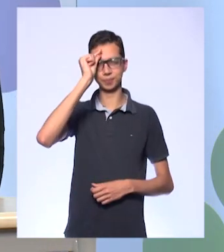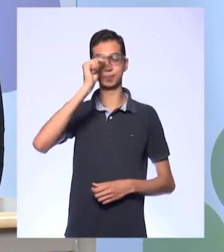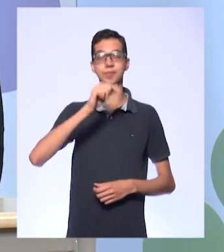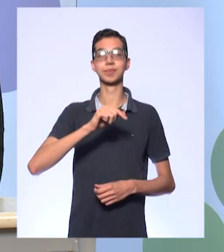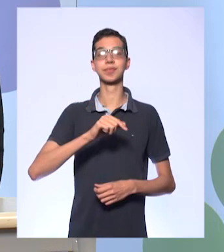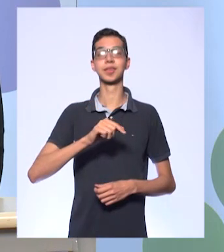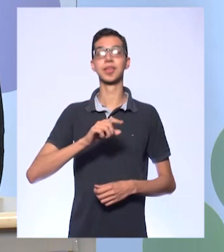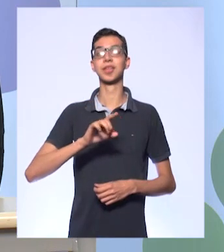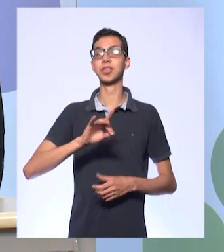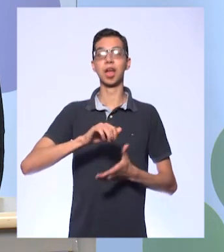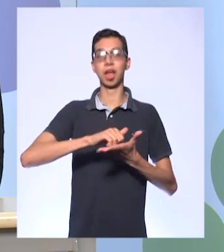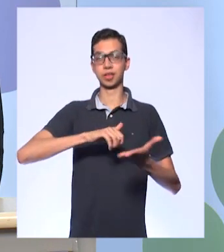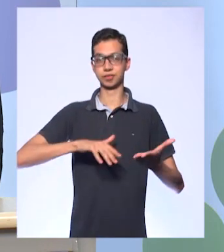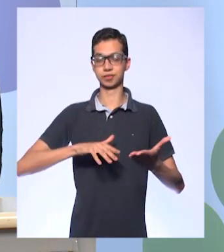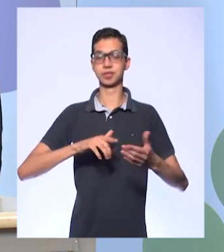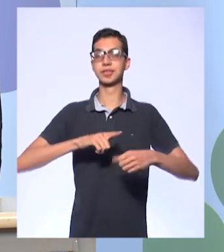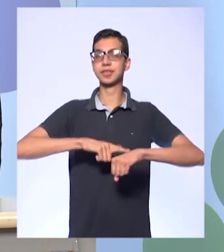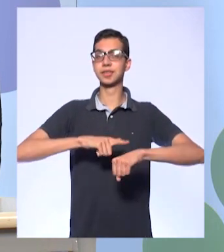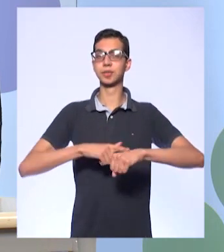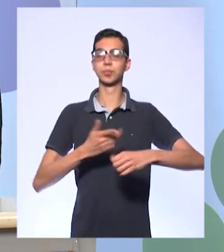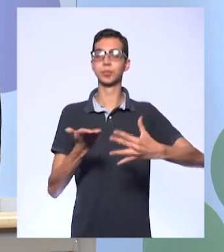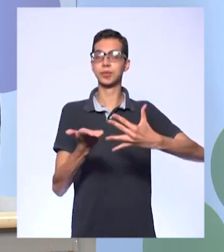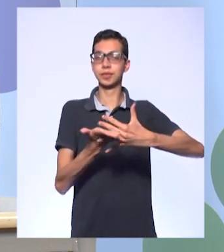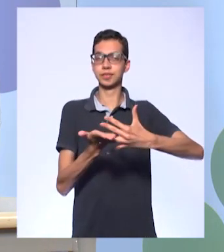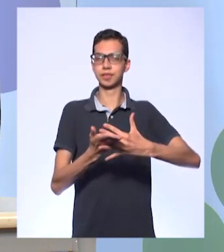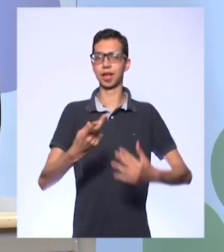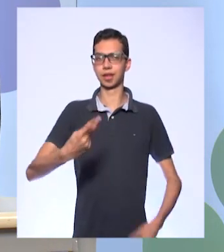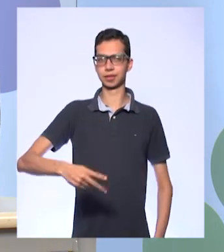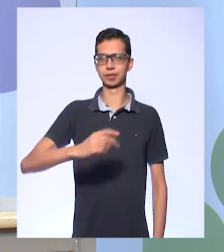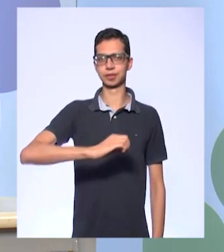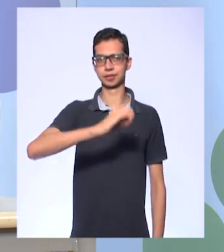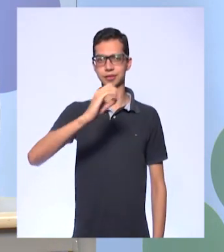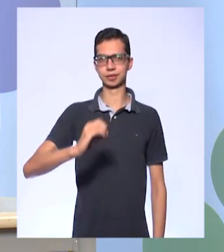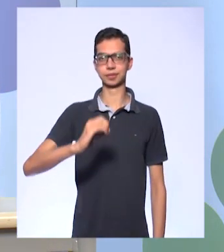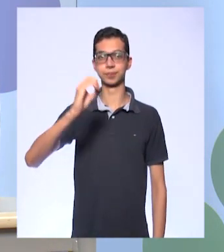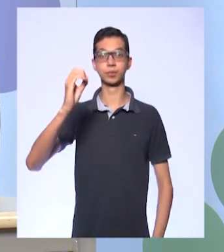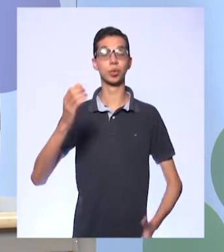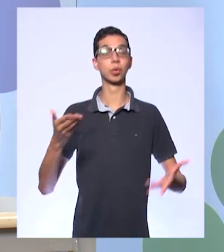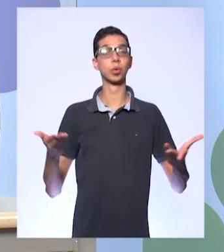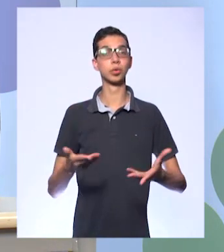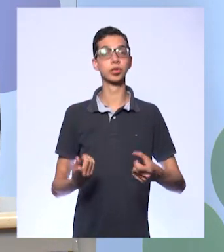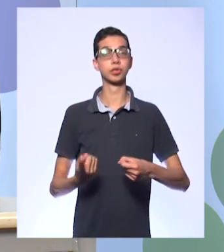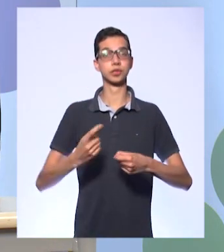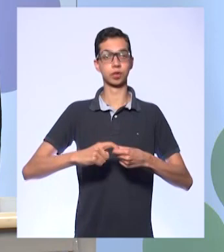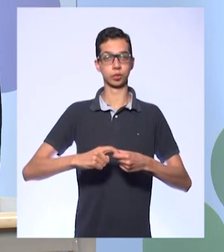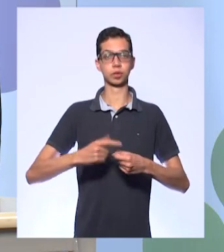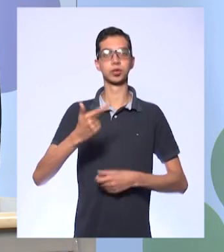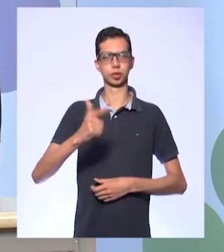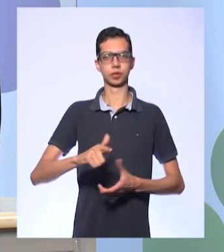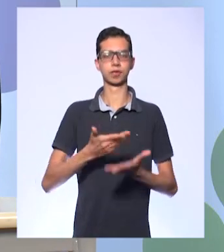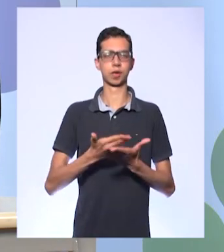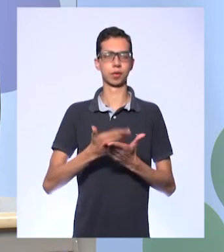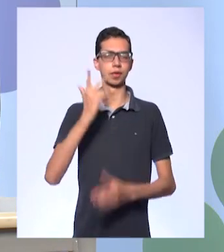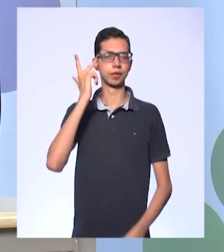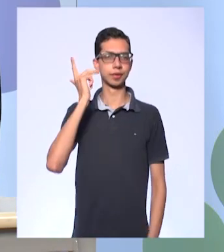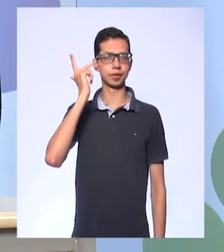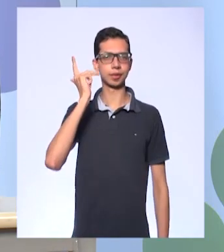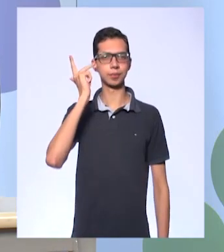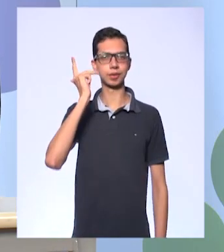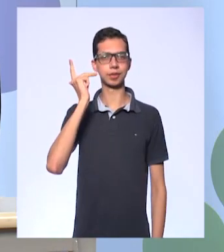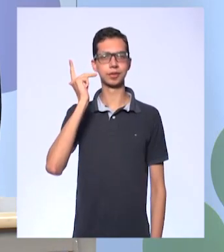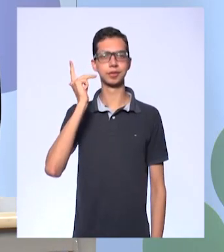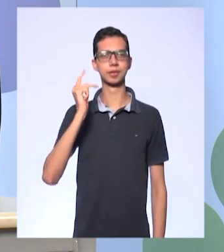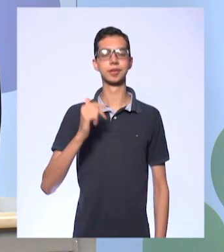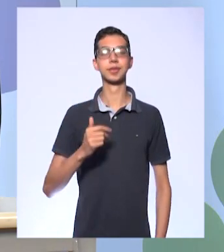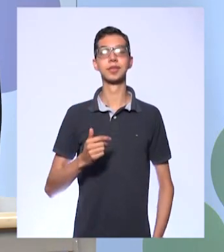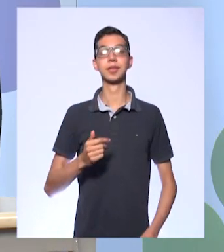da hora do intervalo aqui no CMSP. E aí a gente retorna hoje com as nossas aulas regulares. Estamos aqui, então, para mais